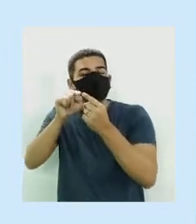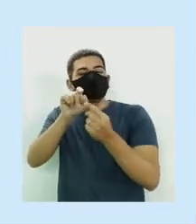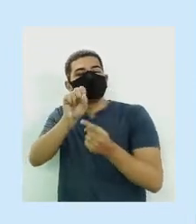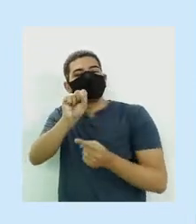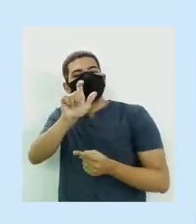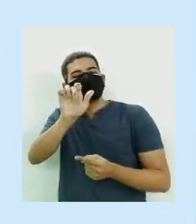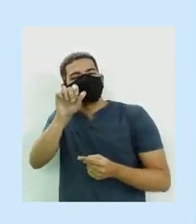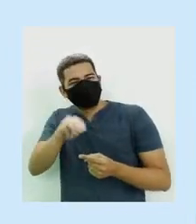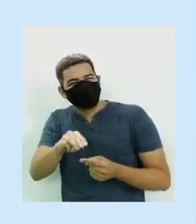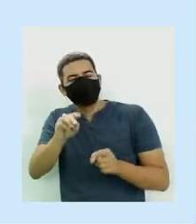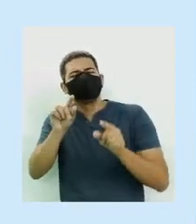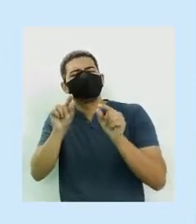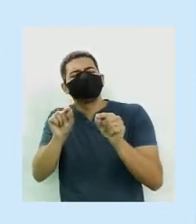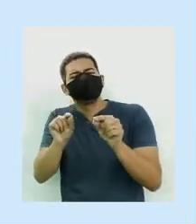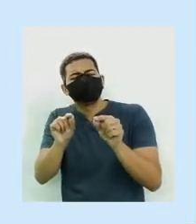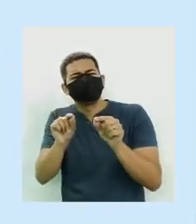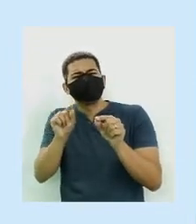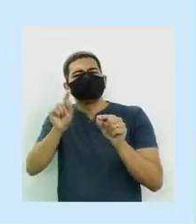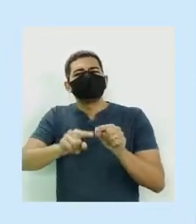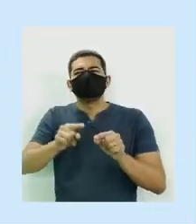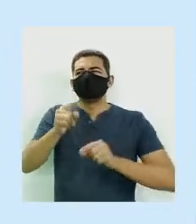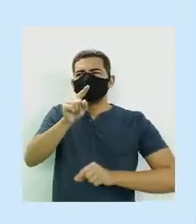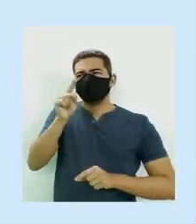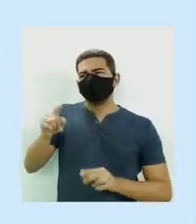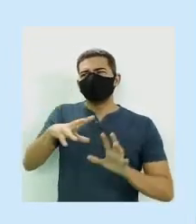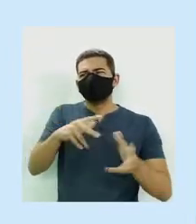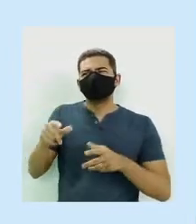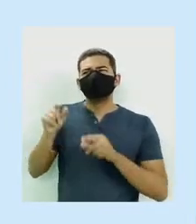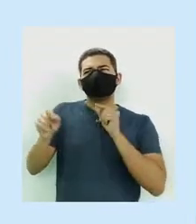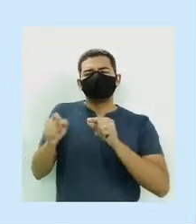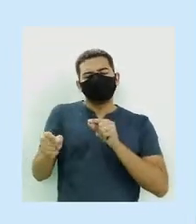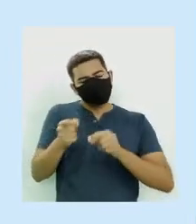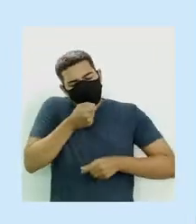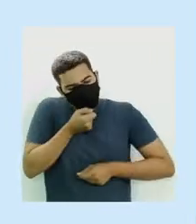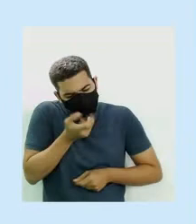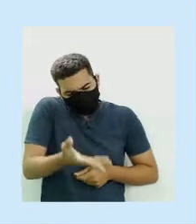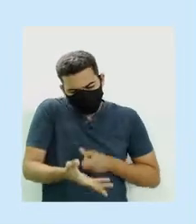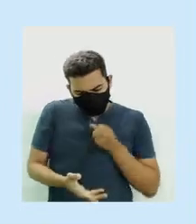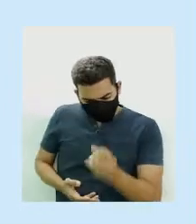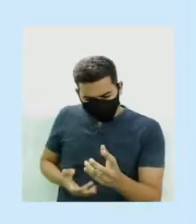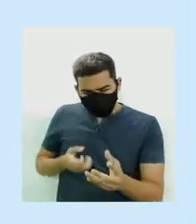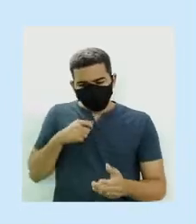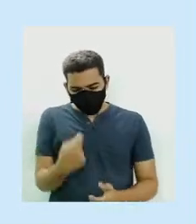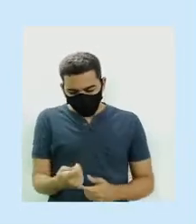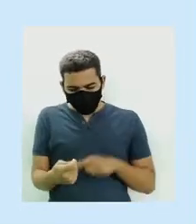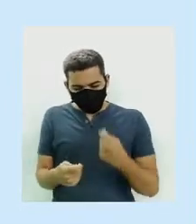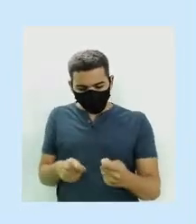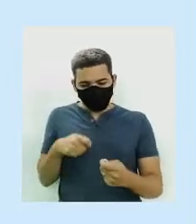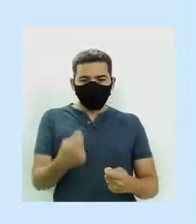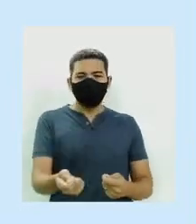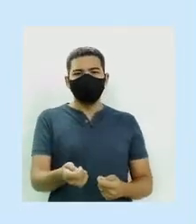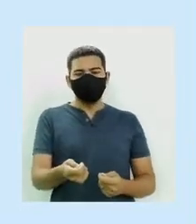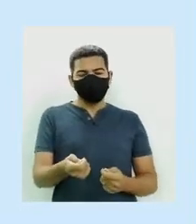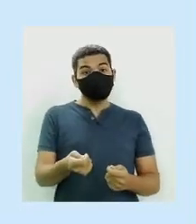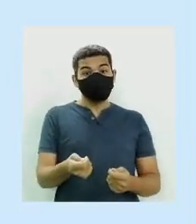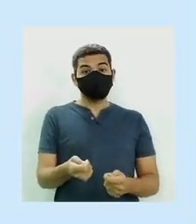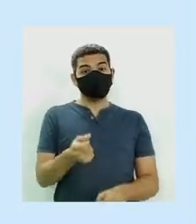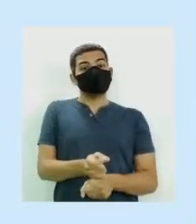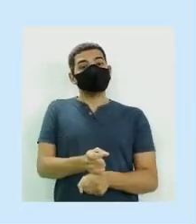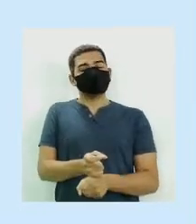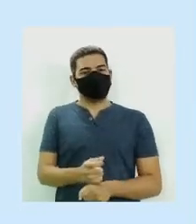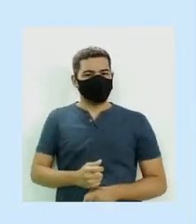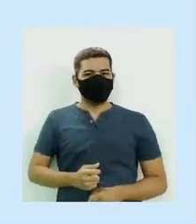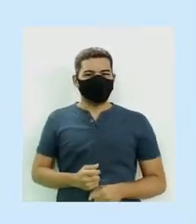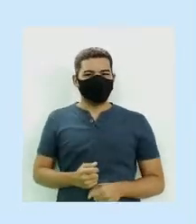refletir, a gente fazer uma leitura crítica do mundo. Muito da nossa realidade, ela não se modifica, ela